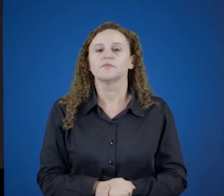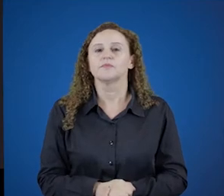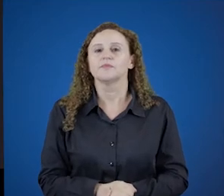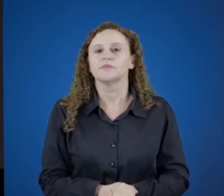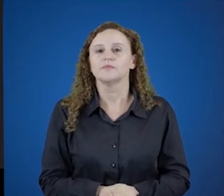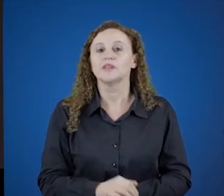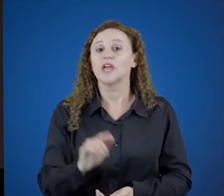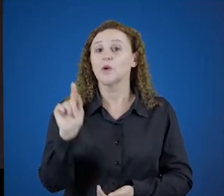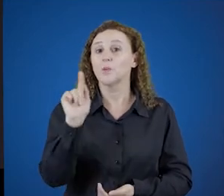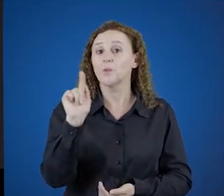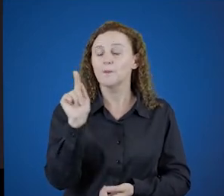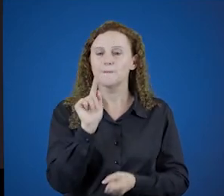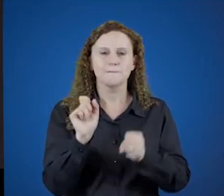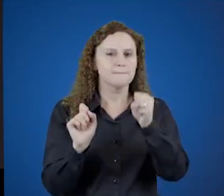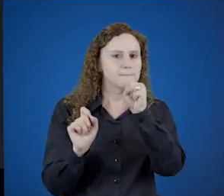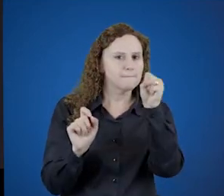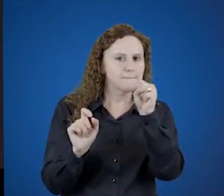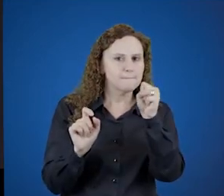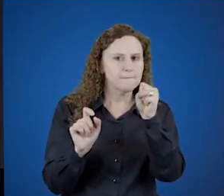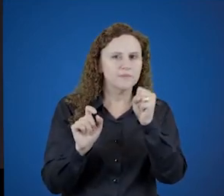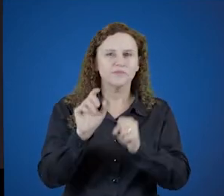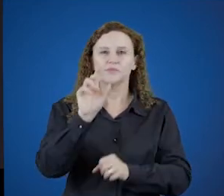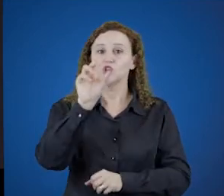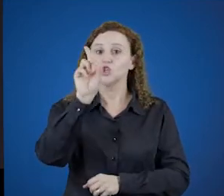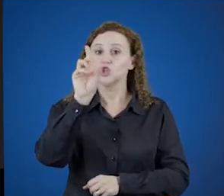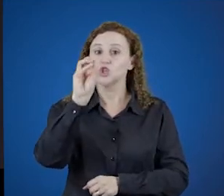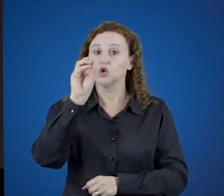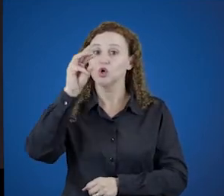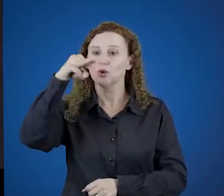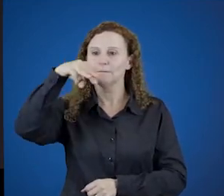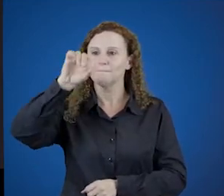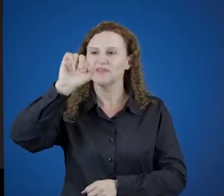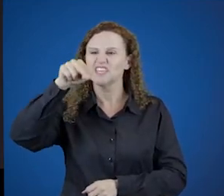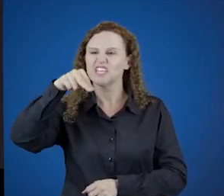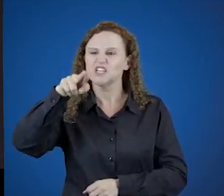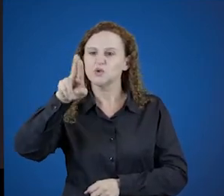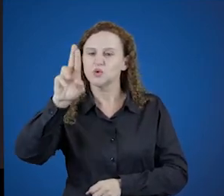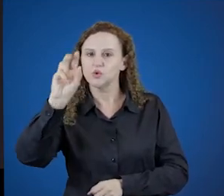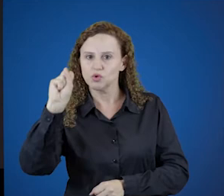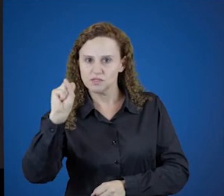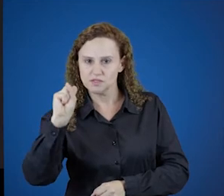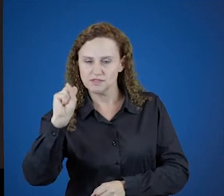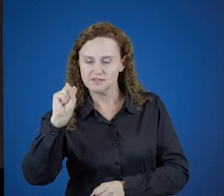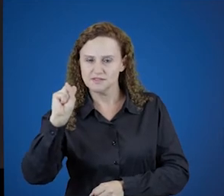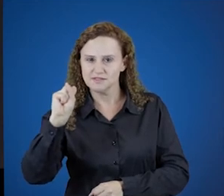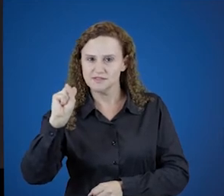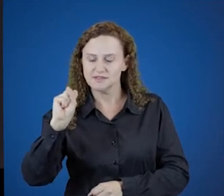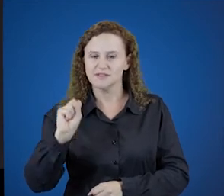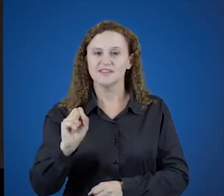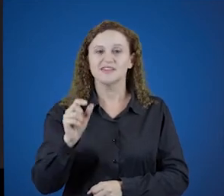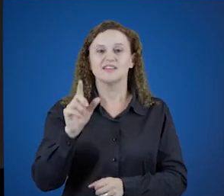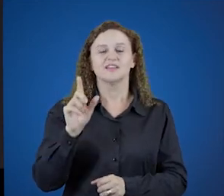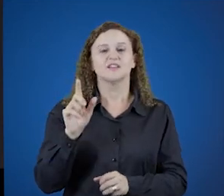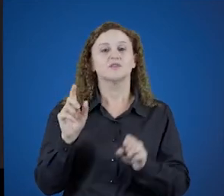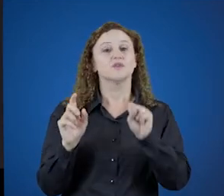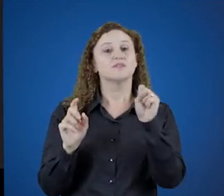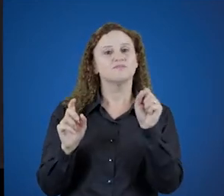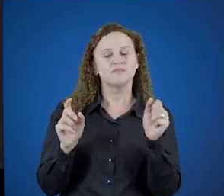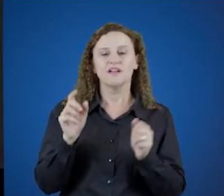bom então O genitivo singular da palavra Domino's será domine